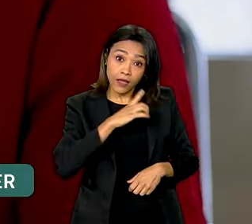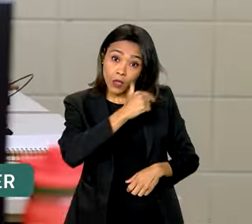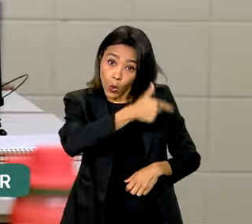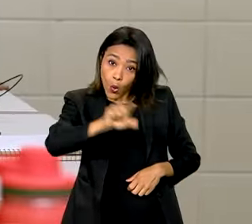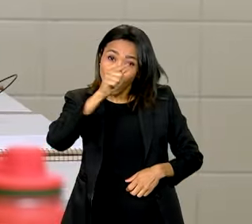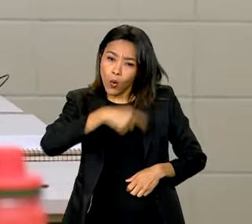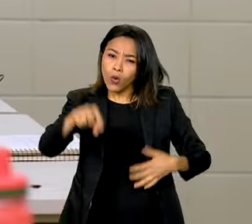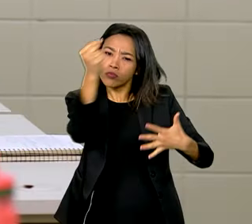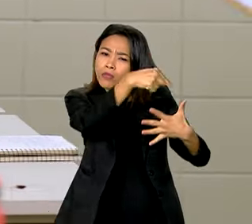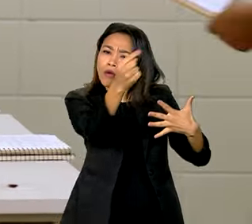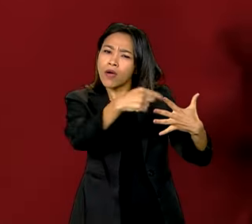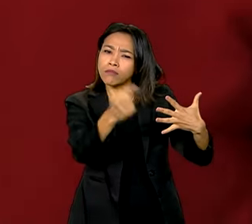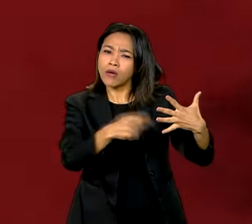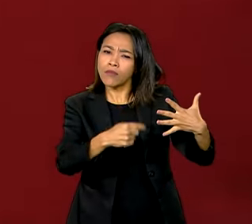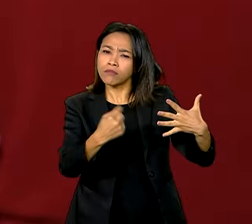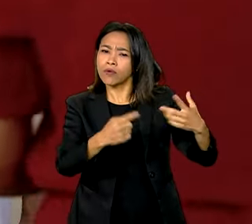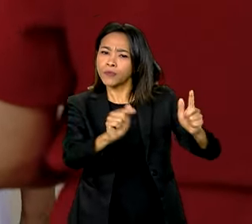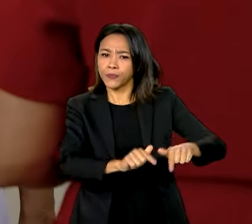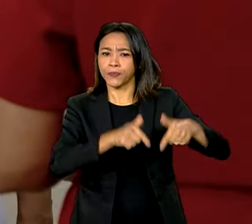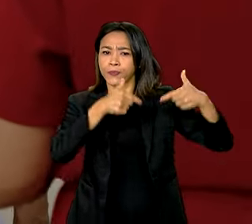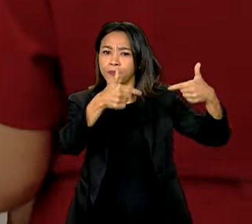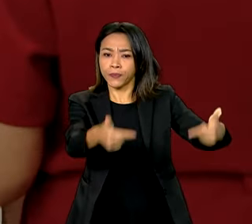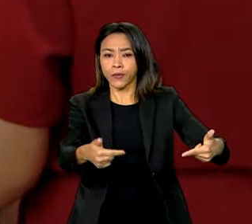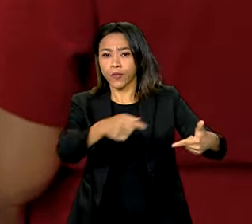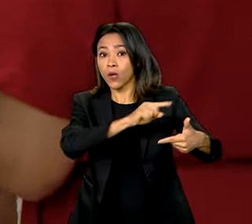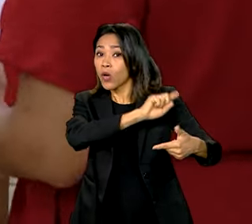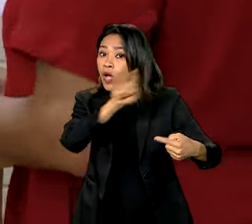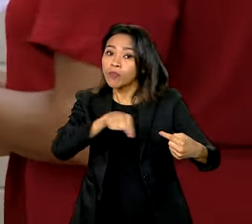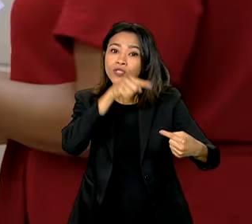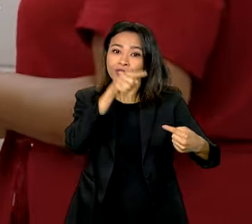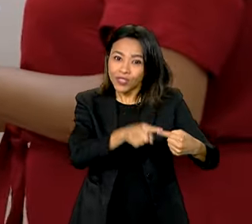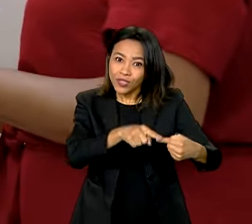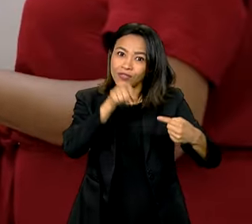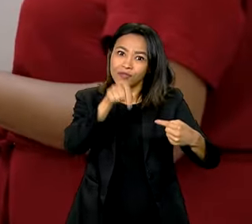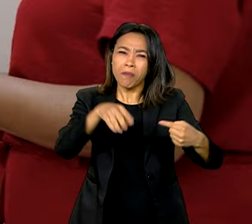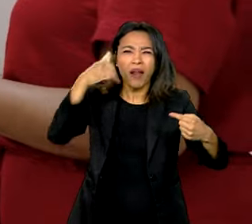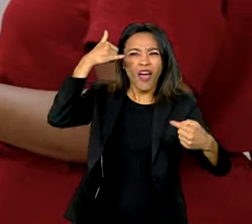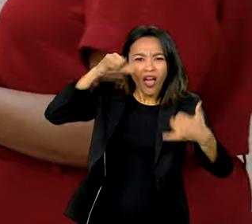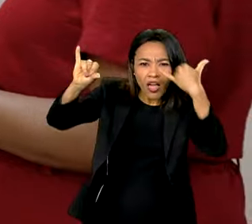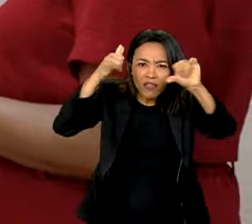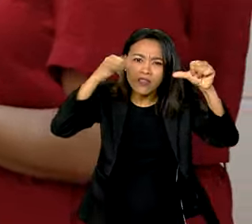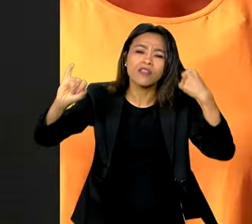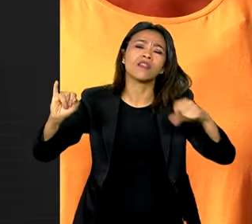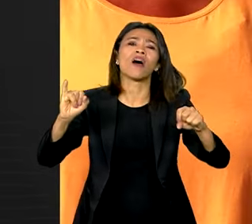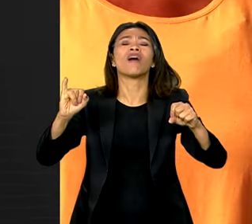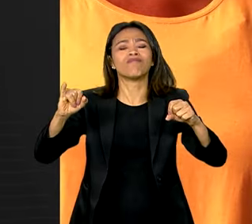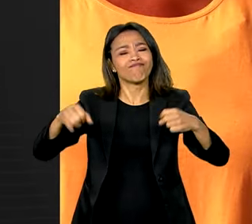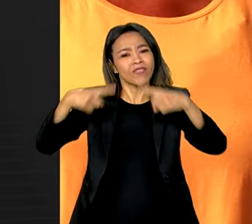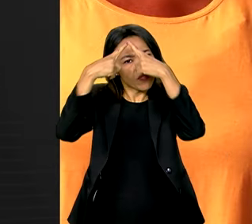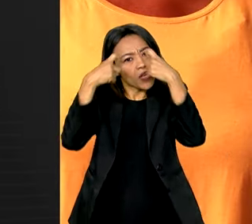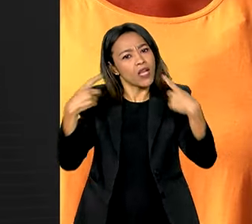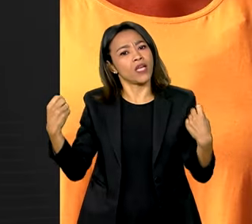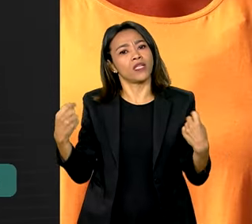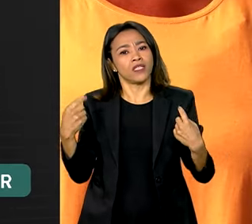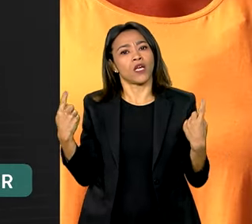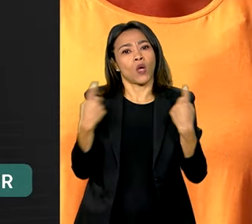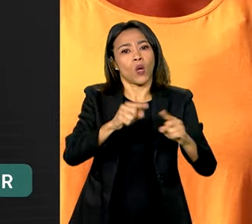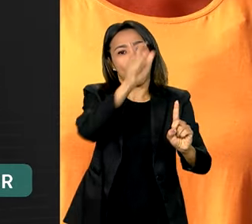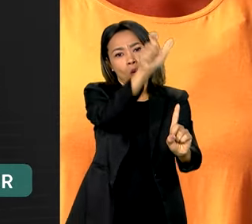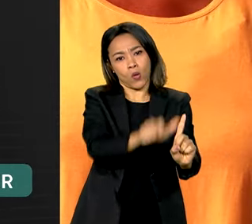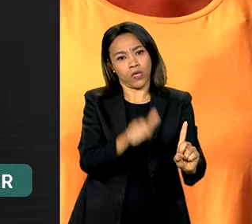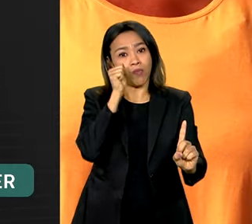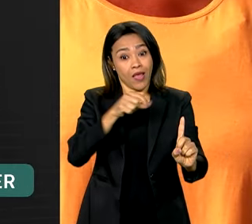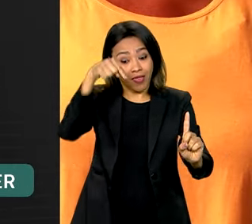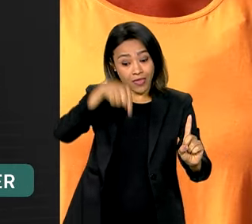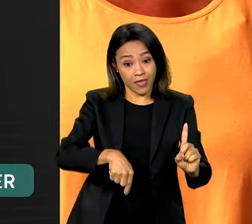outras ações para fortalecer o enfrentamento à violência contra a mulher. Em março deste ano, em